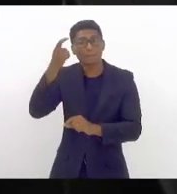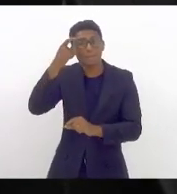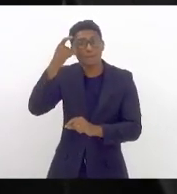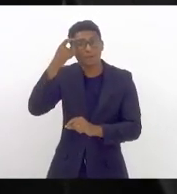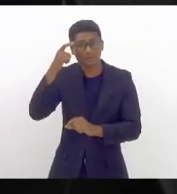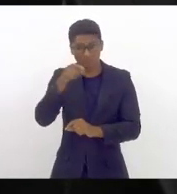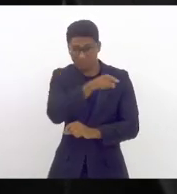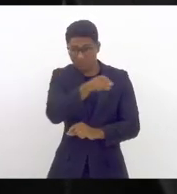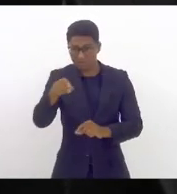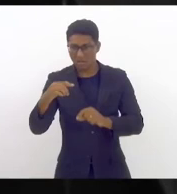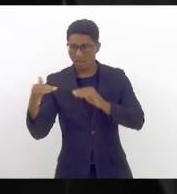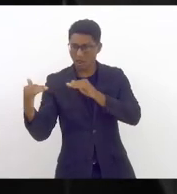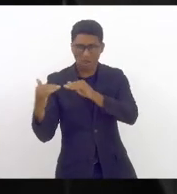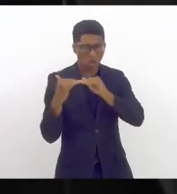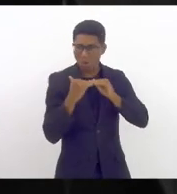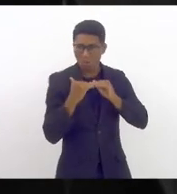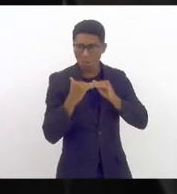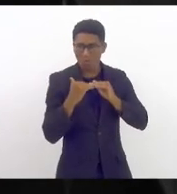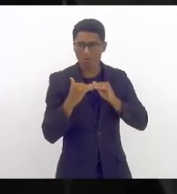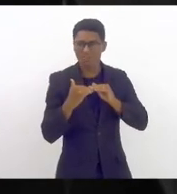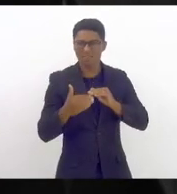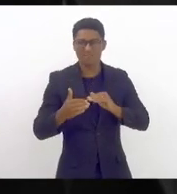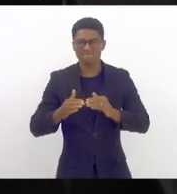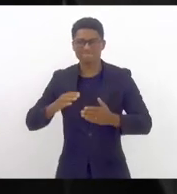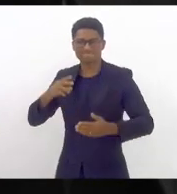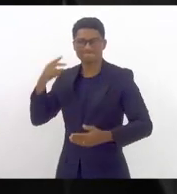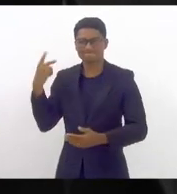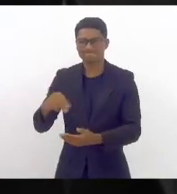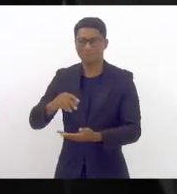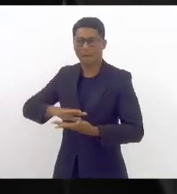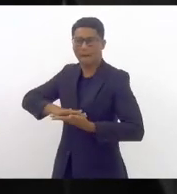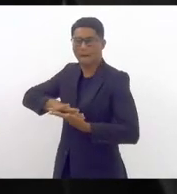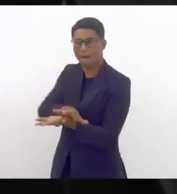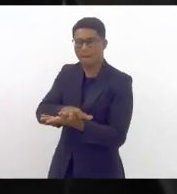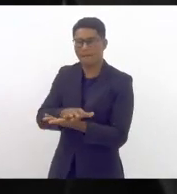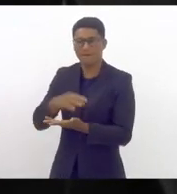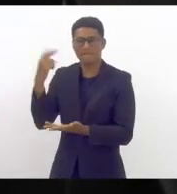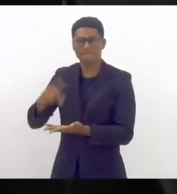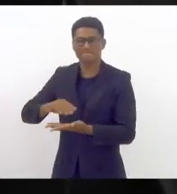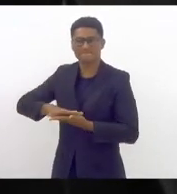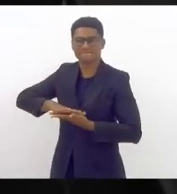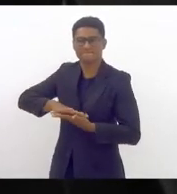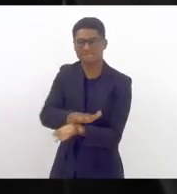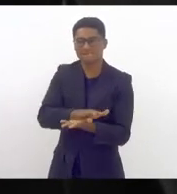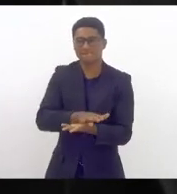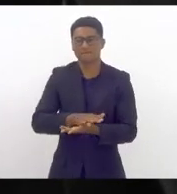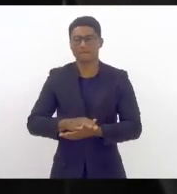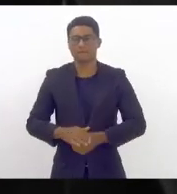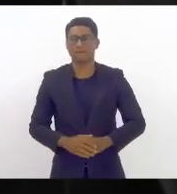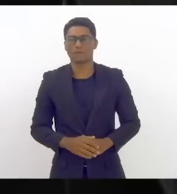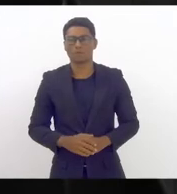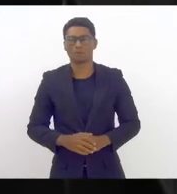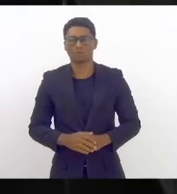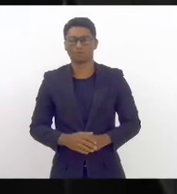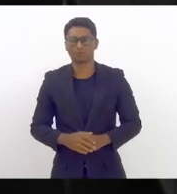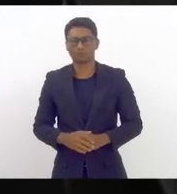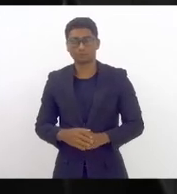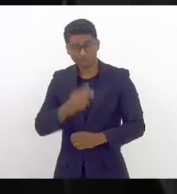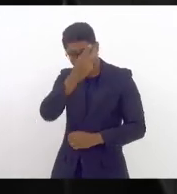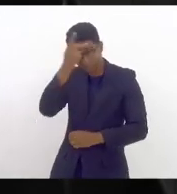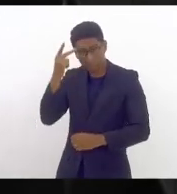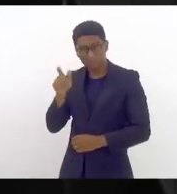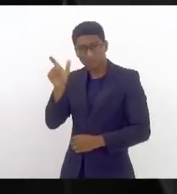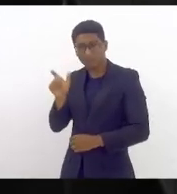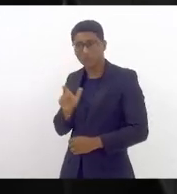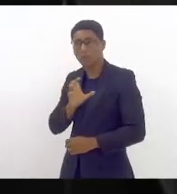não ficou a duna com a sua infeliz visão de mundo somente quem ama